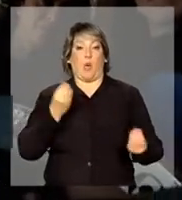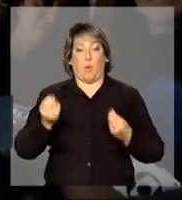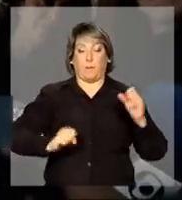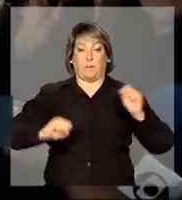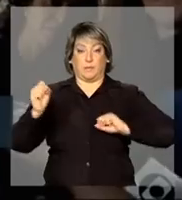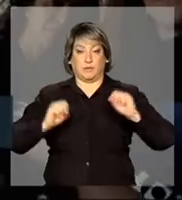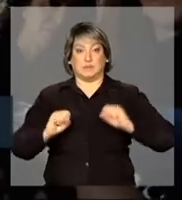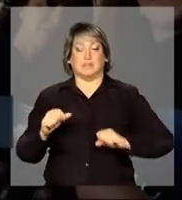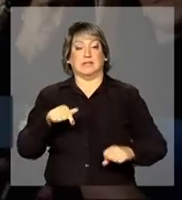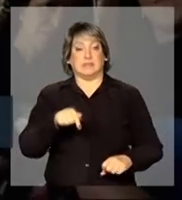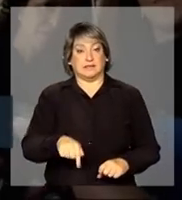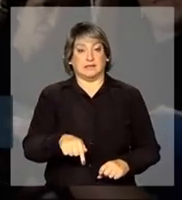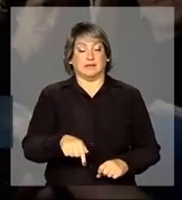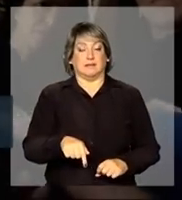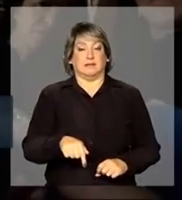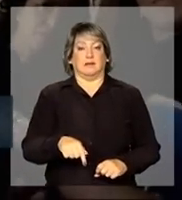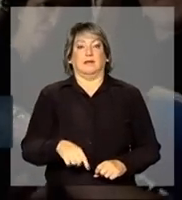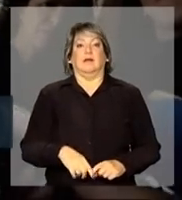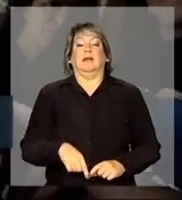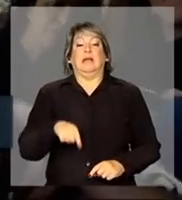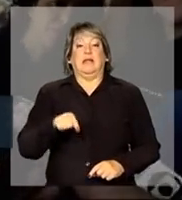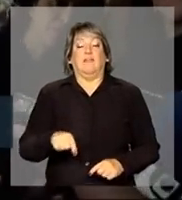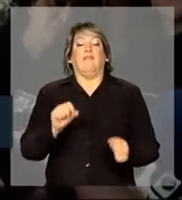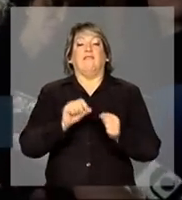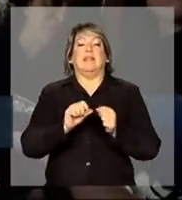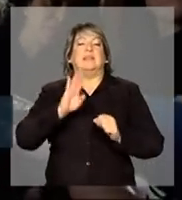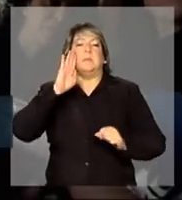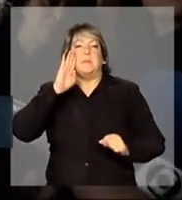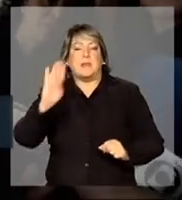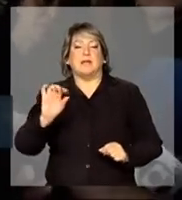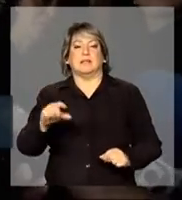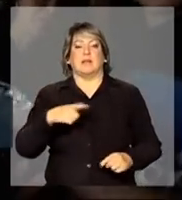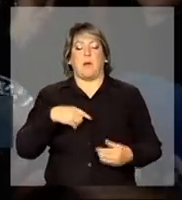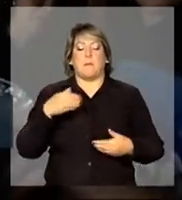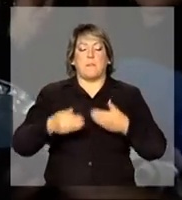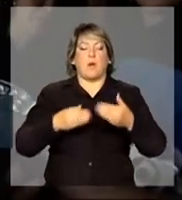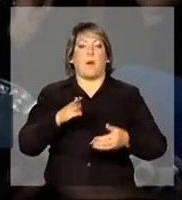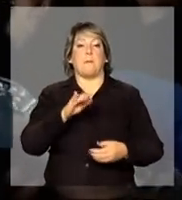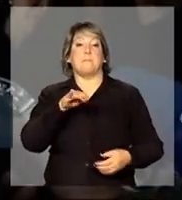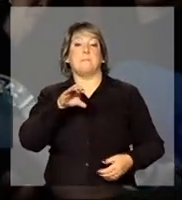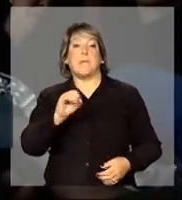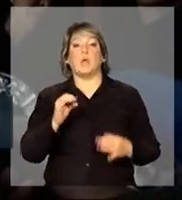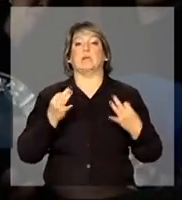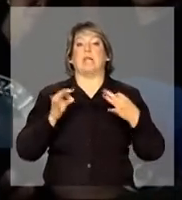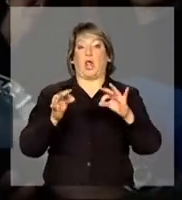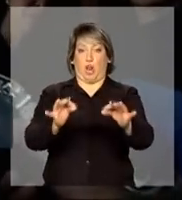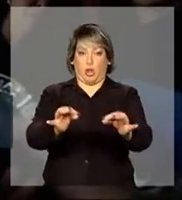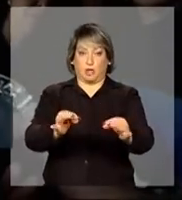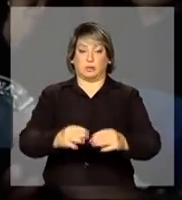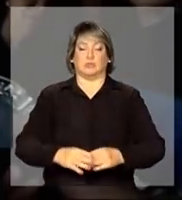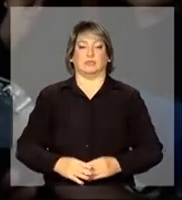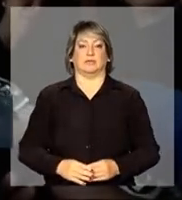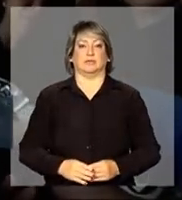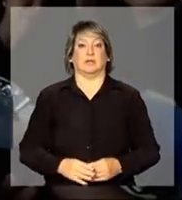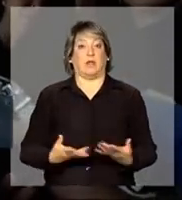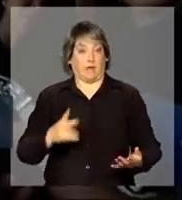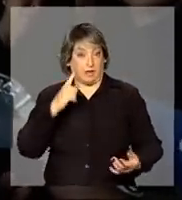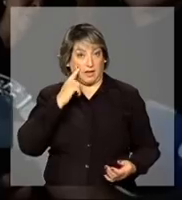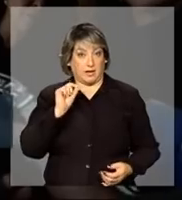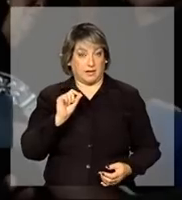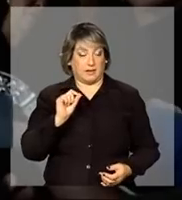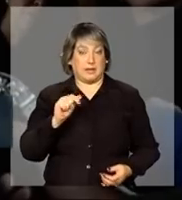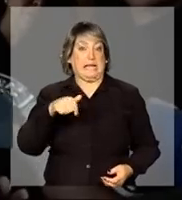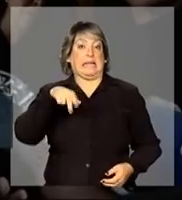será não feita basicamente através de processos biotecnológicos. E veja, quem